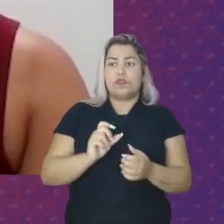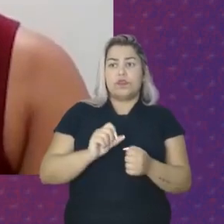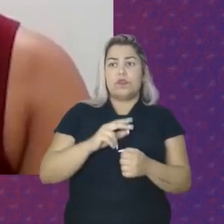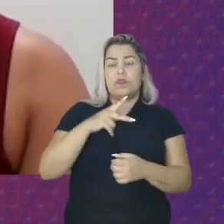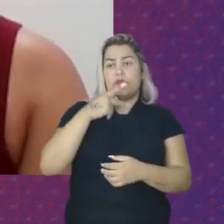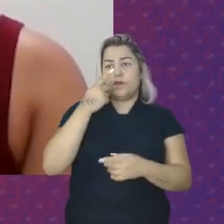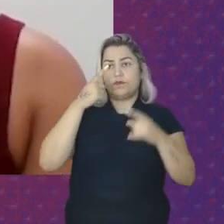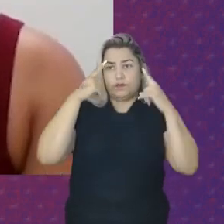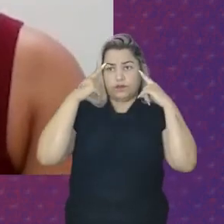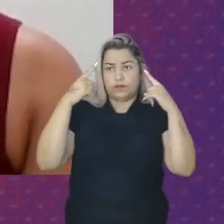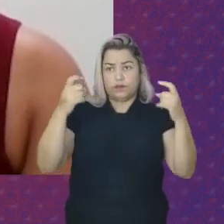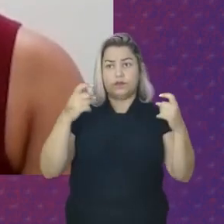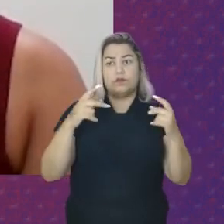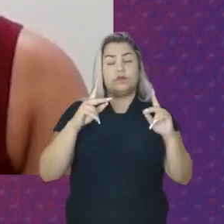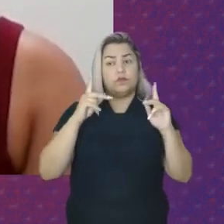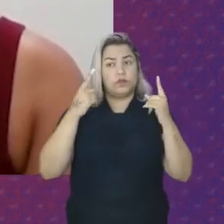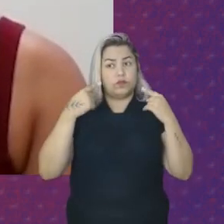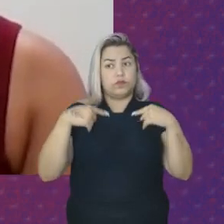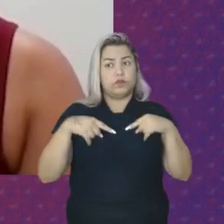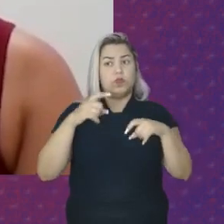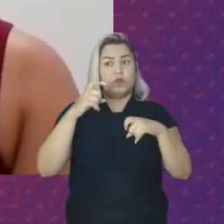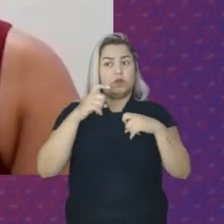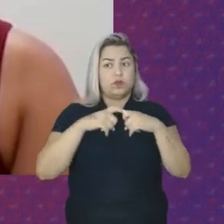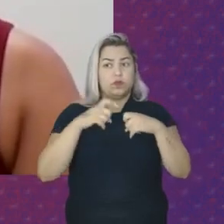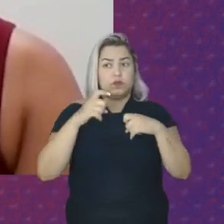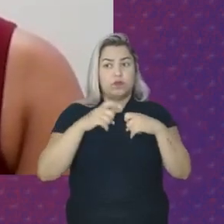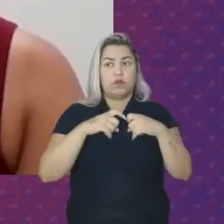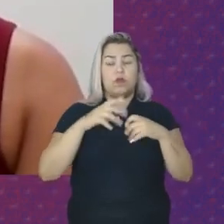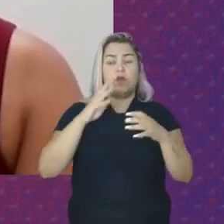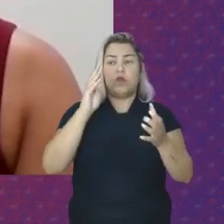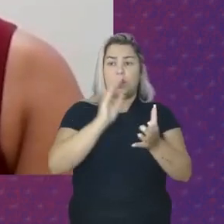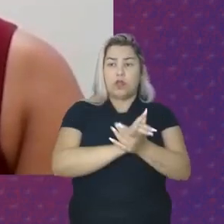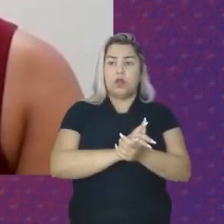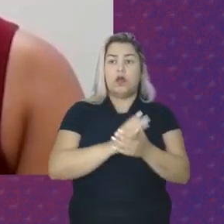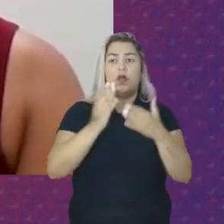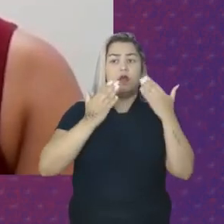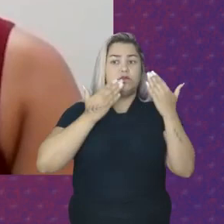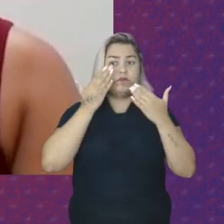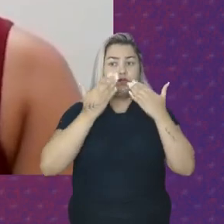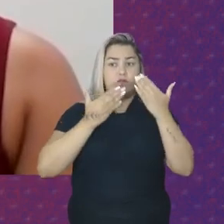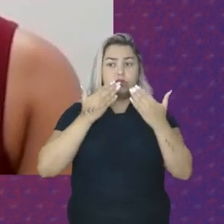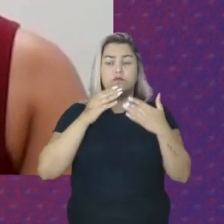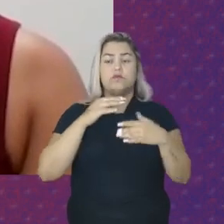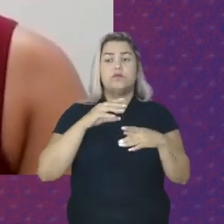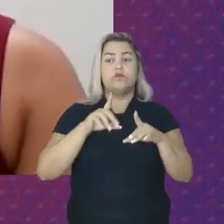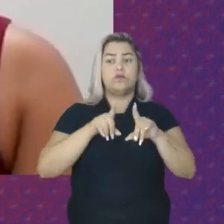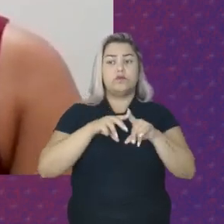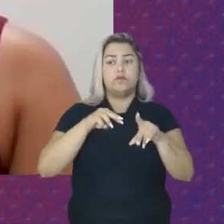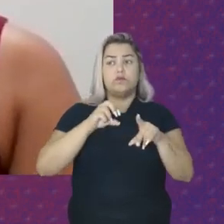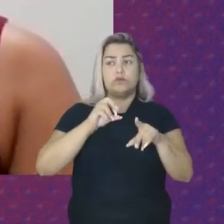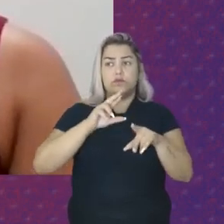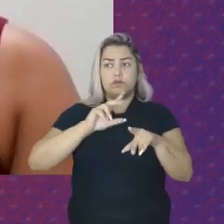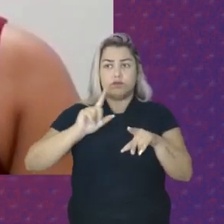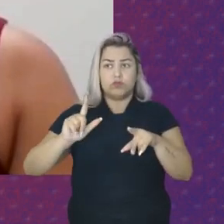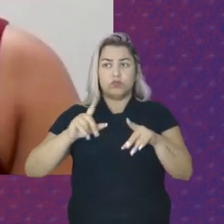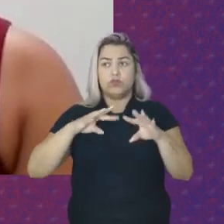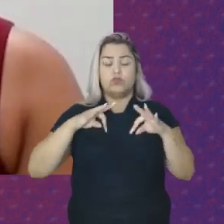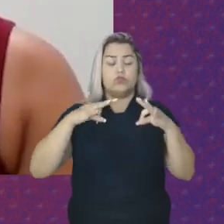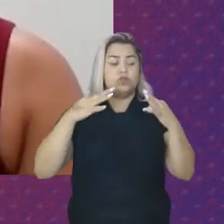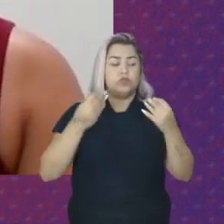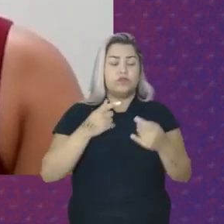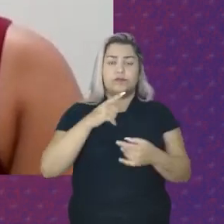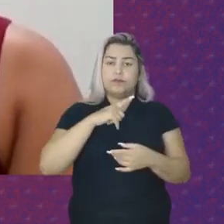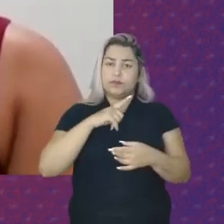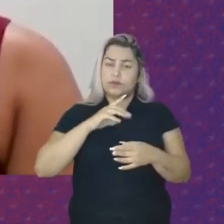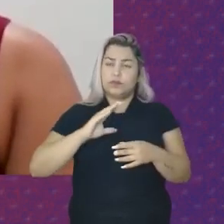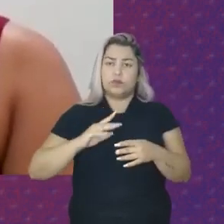violência física, a violência sexual, a violência patrimonial, psicológica e moral. Todos esses tipos de violência teve um